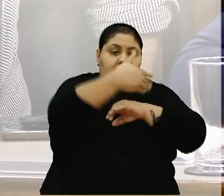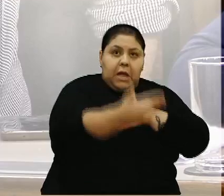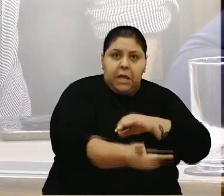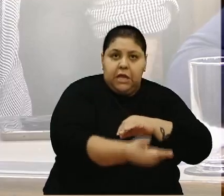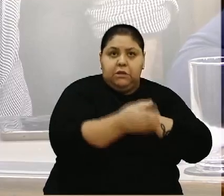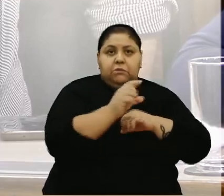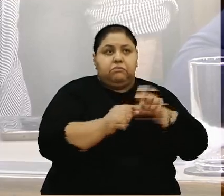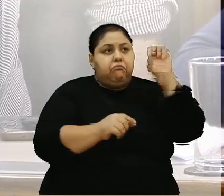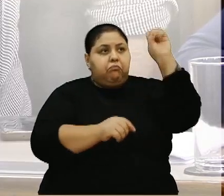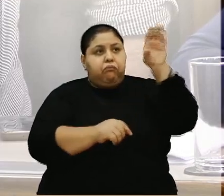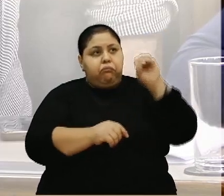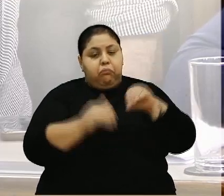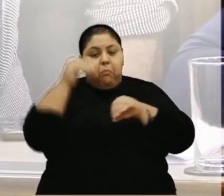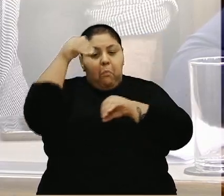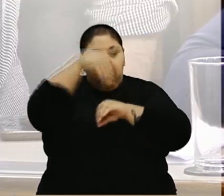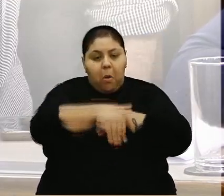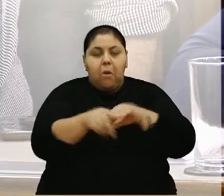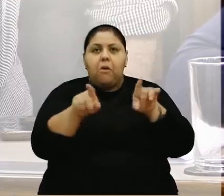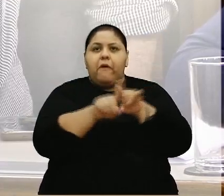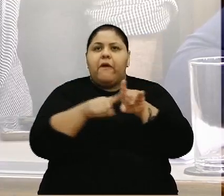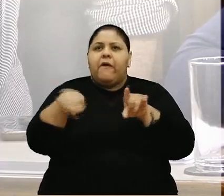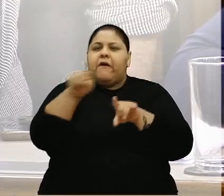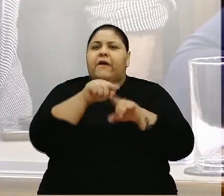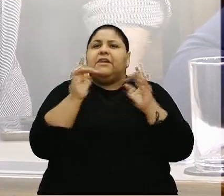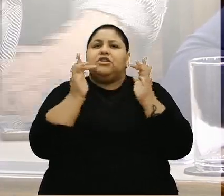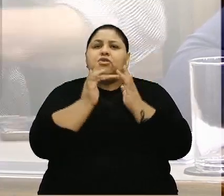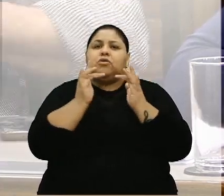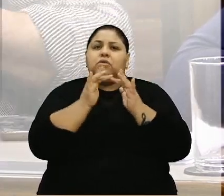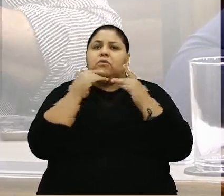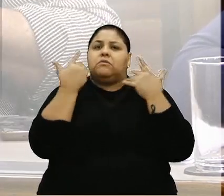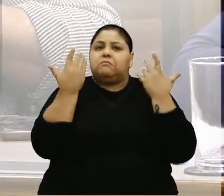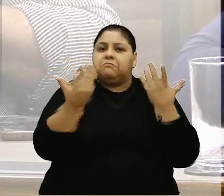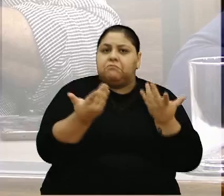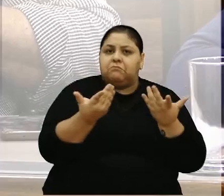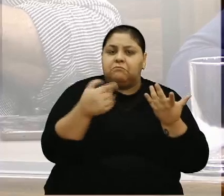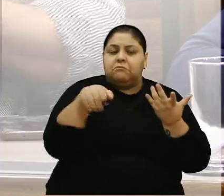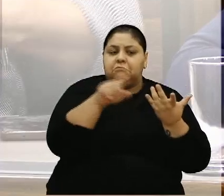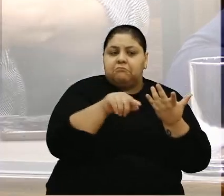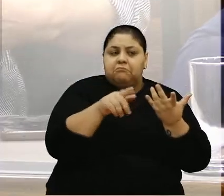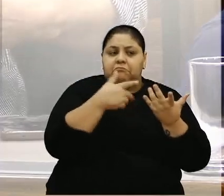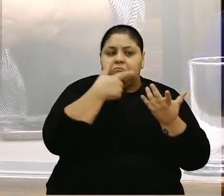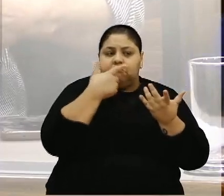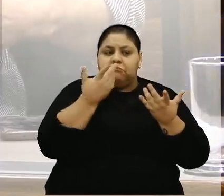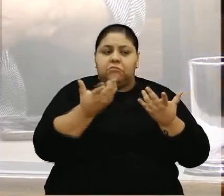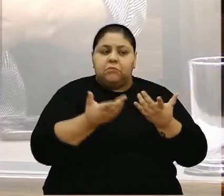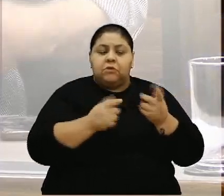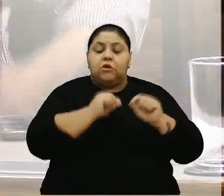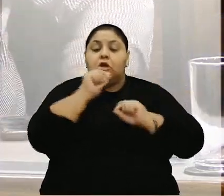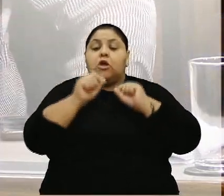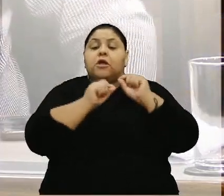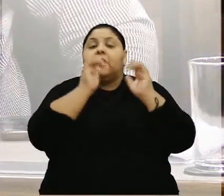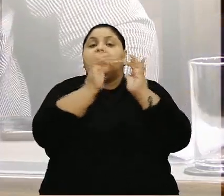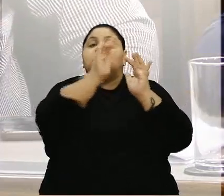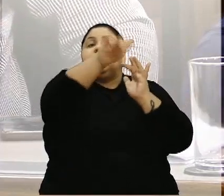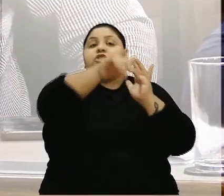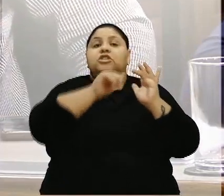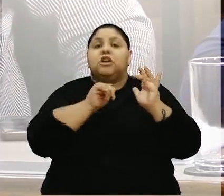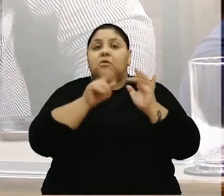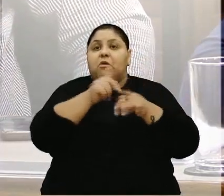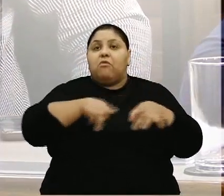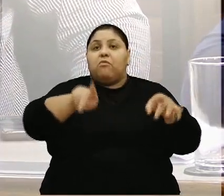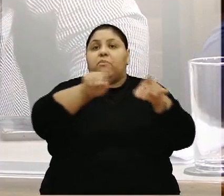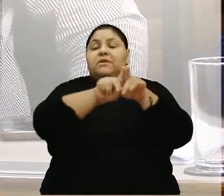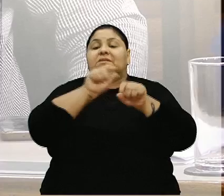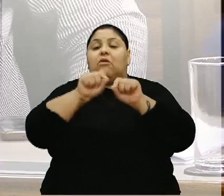sinalização, morro caindo. A gente contata o senhor, porque daí o senhor disse que... Né, eu vi o senhor de... Quem que a gente contata? A população que está nos